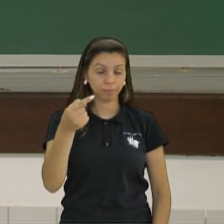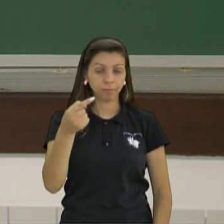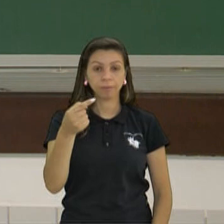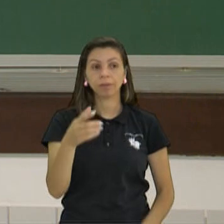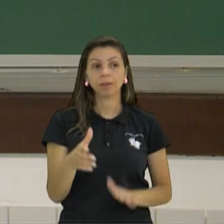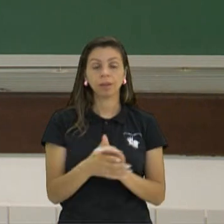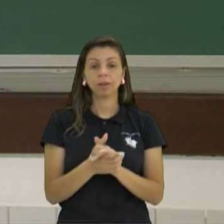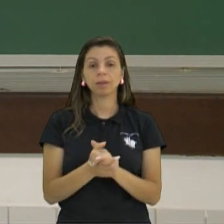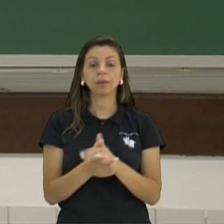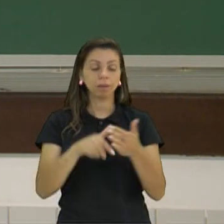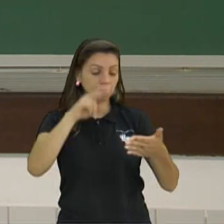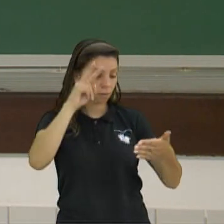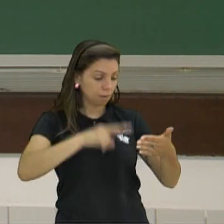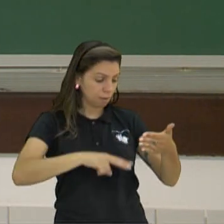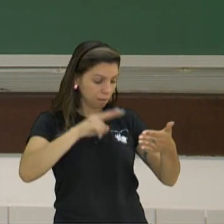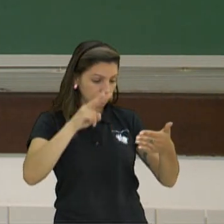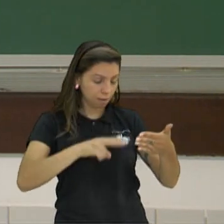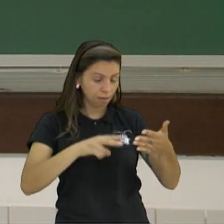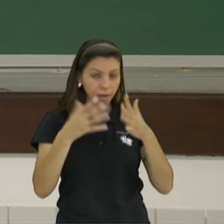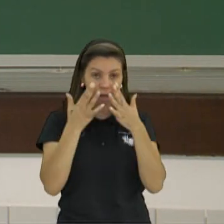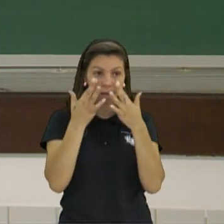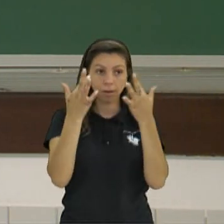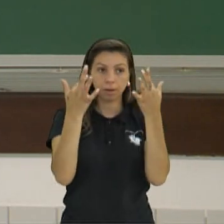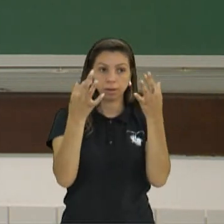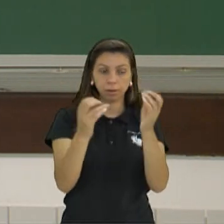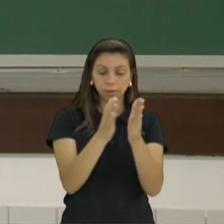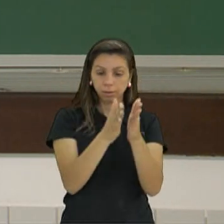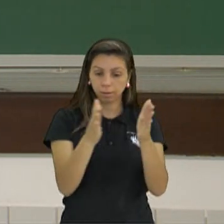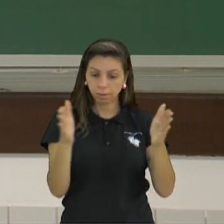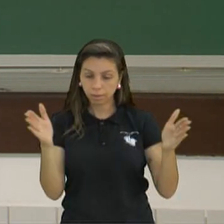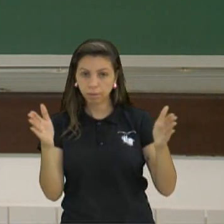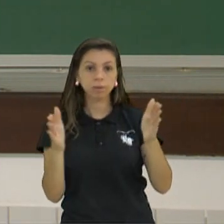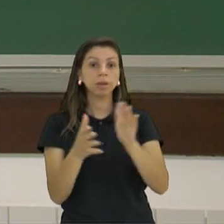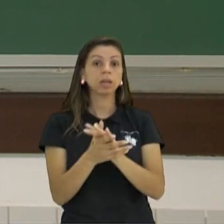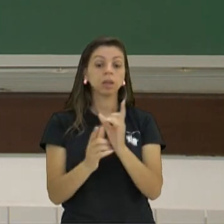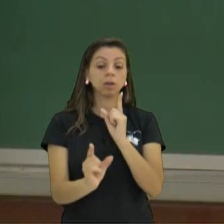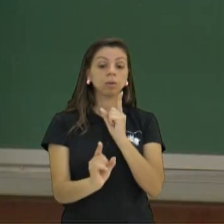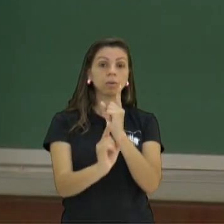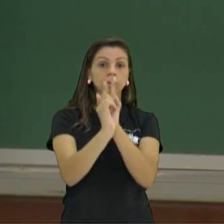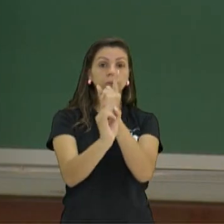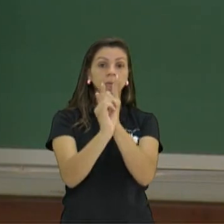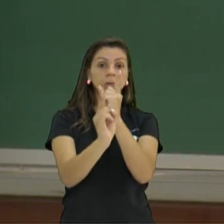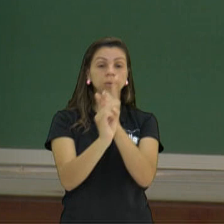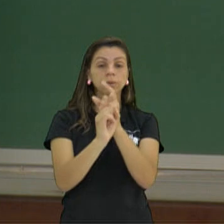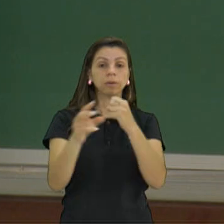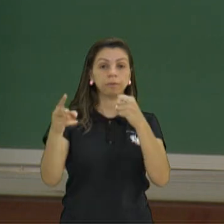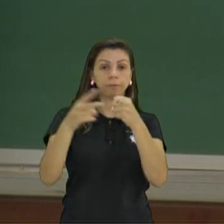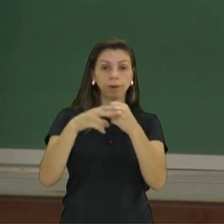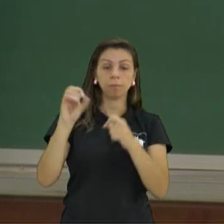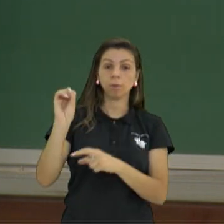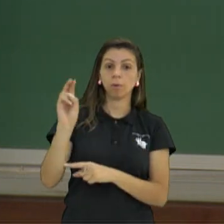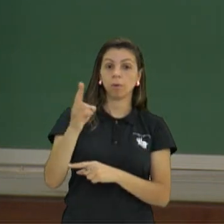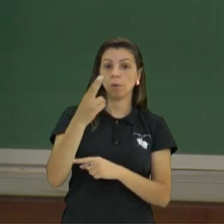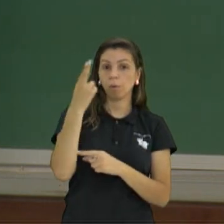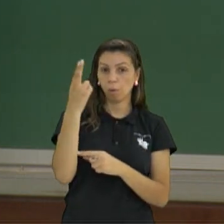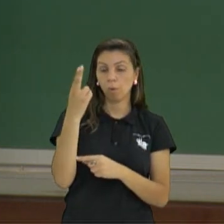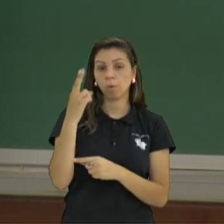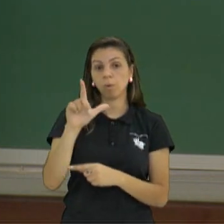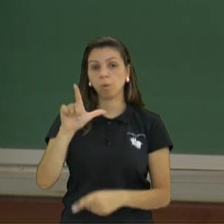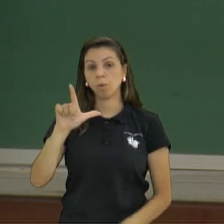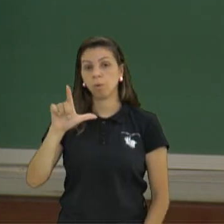Releia atentamente os períodos seguintes e localize os verbos ou locuções verbais que os